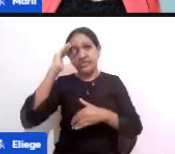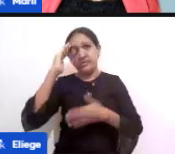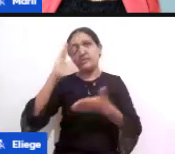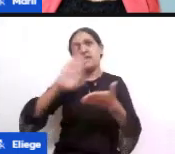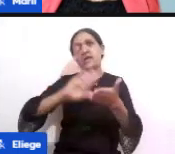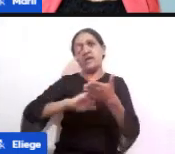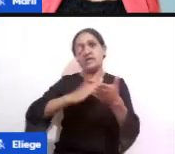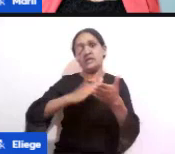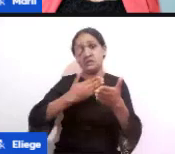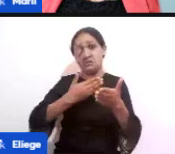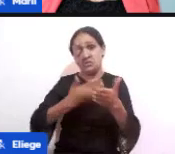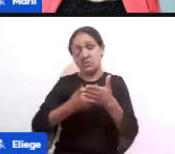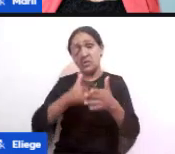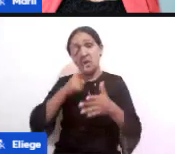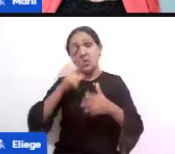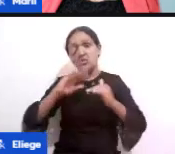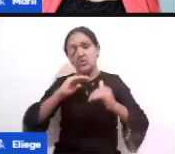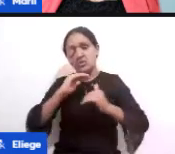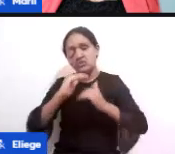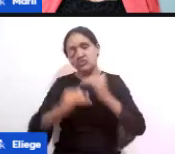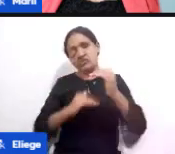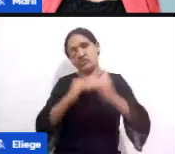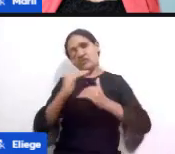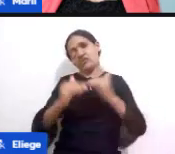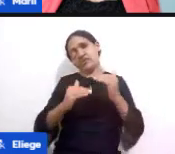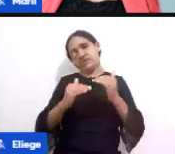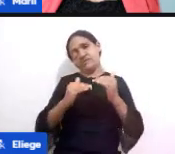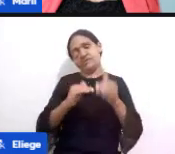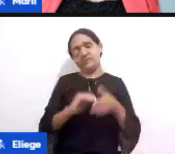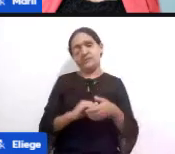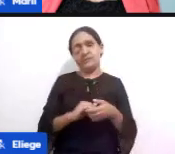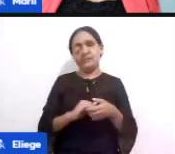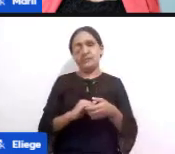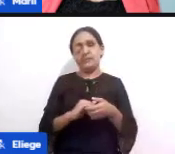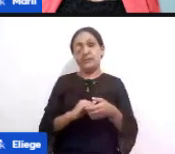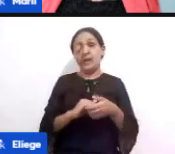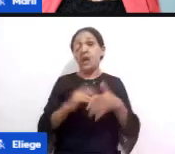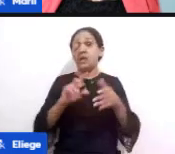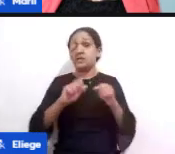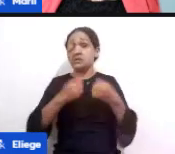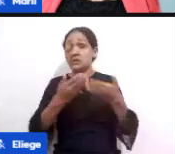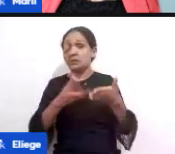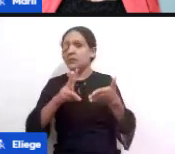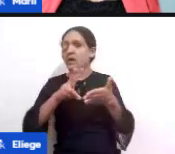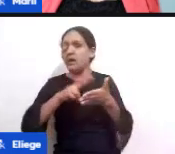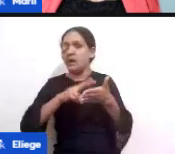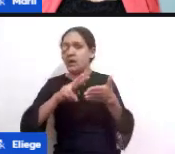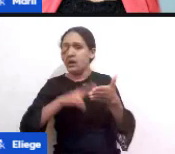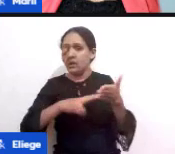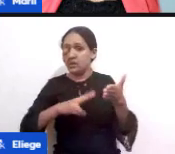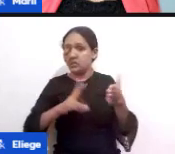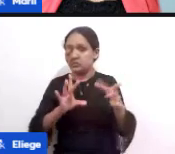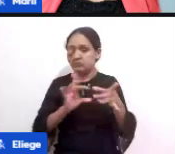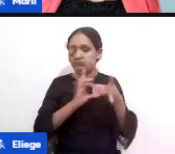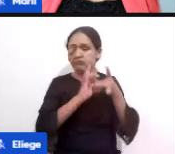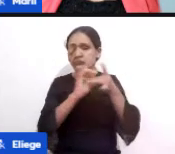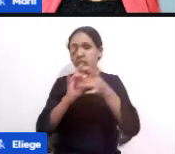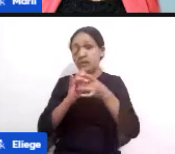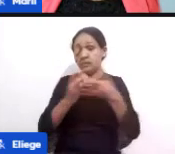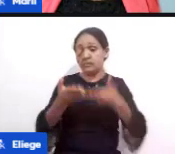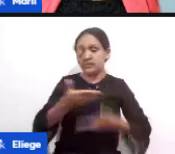está sendo proposto. Então, a leitura é o elo integrador, isso é